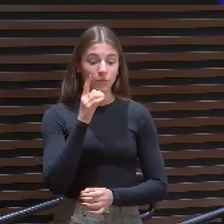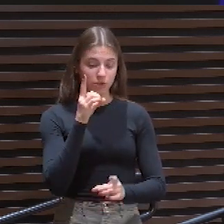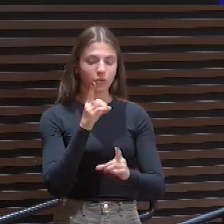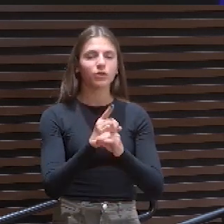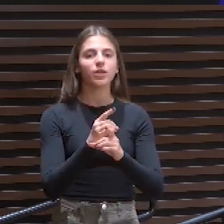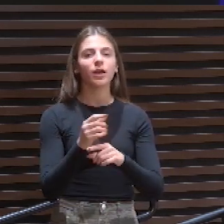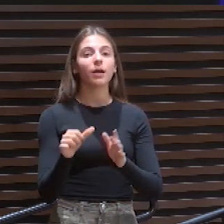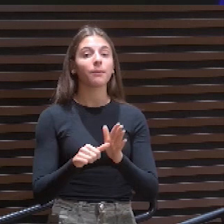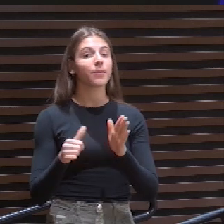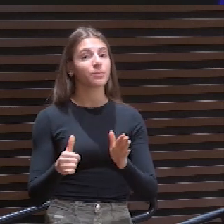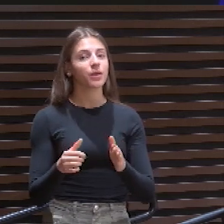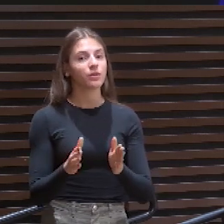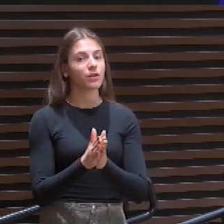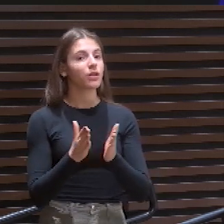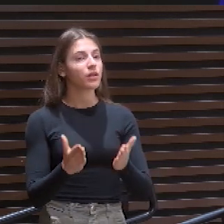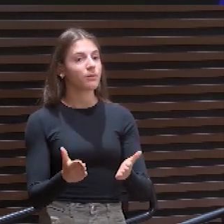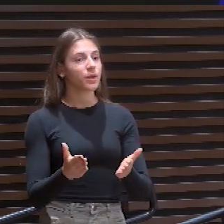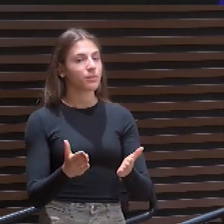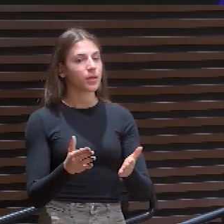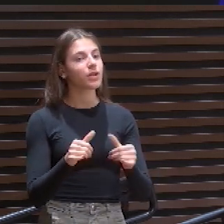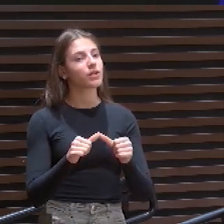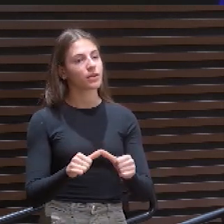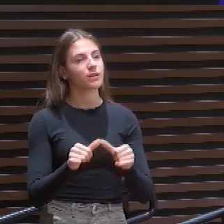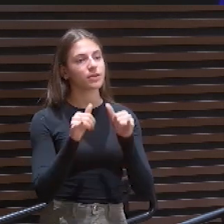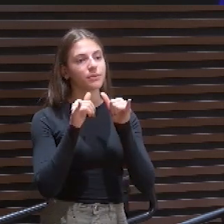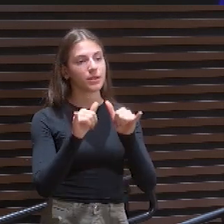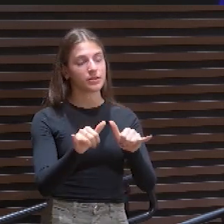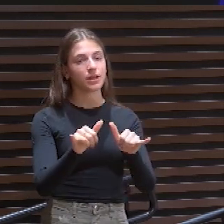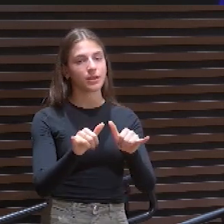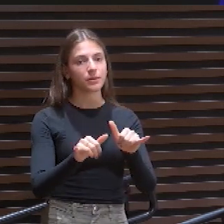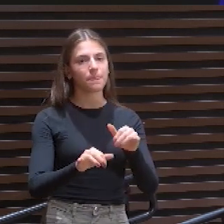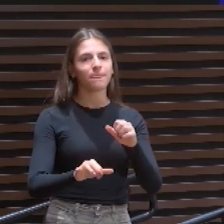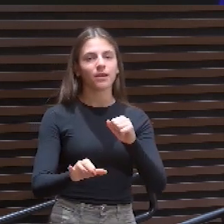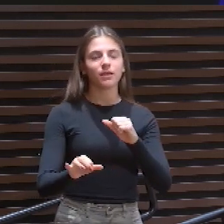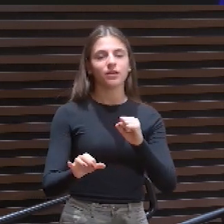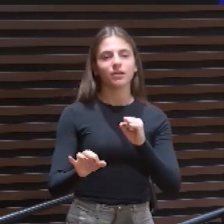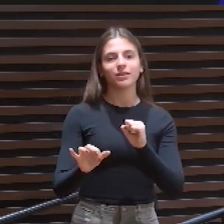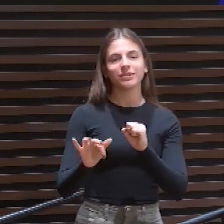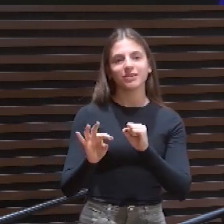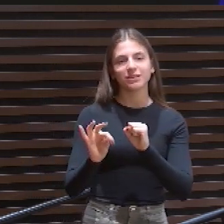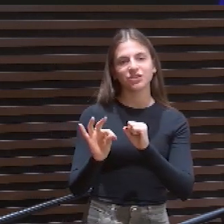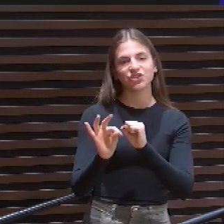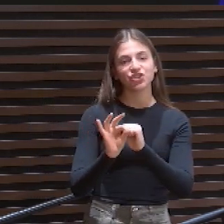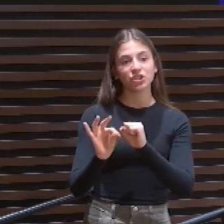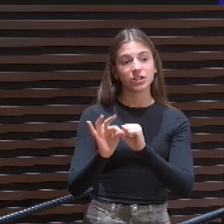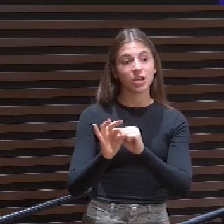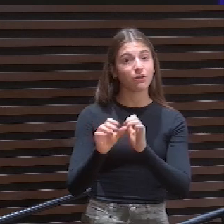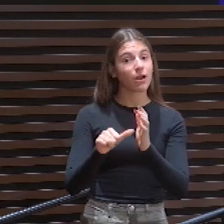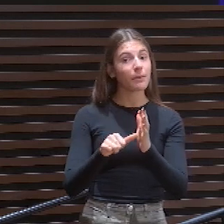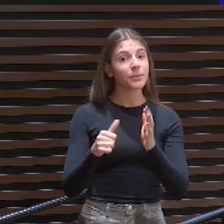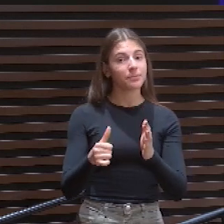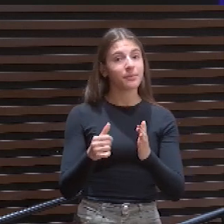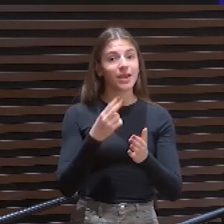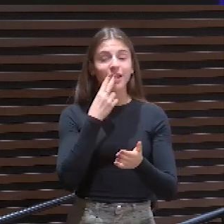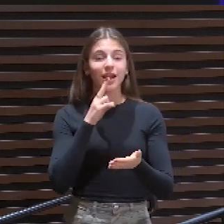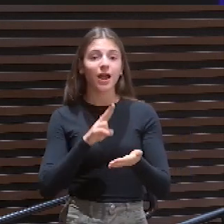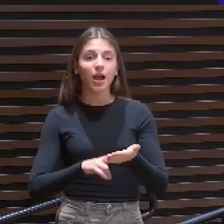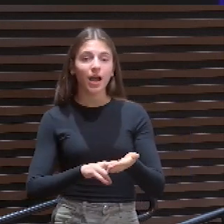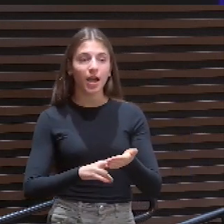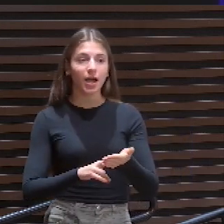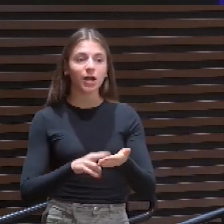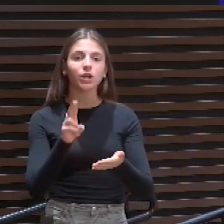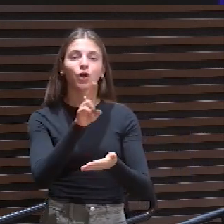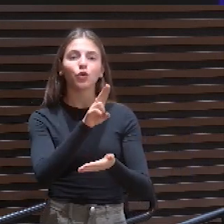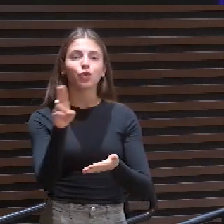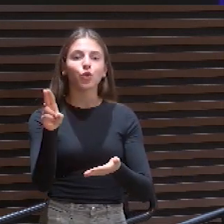Bíblia e nessa mensagem. Tiago é a primeira das cartas chamadas como